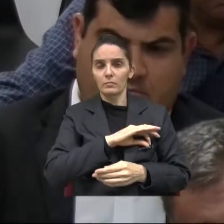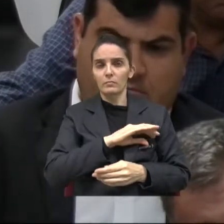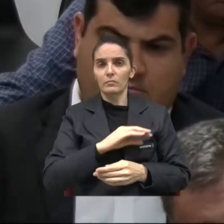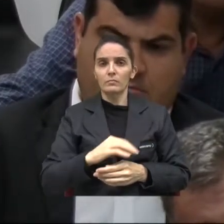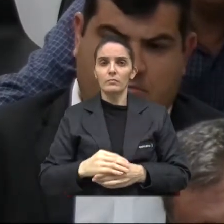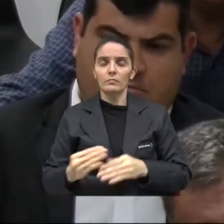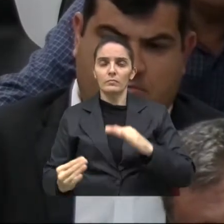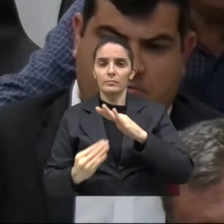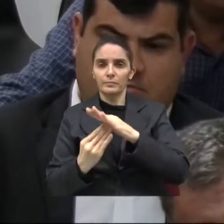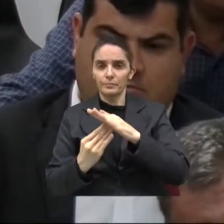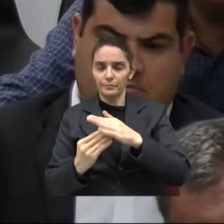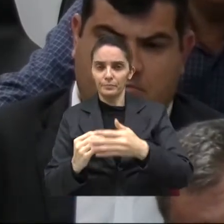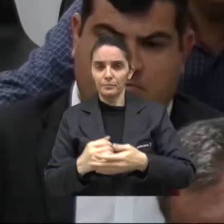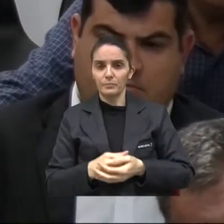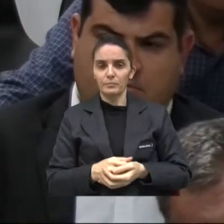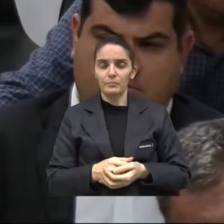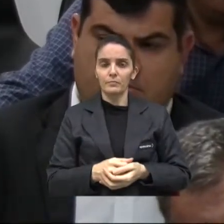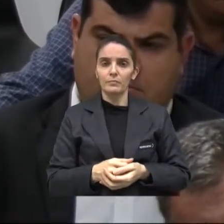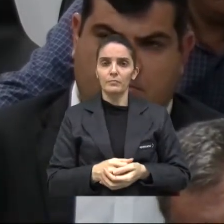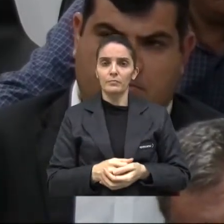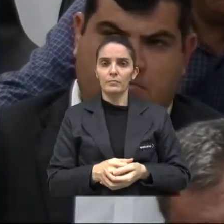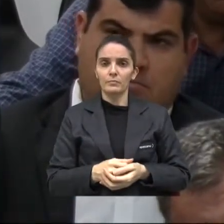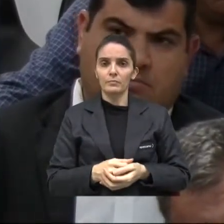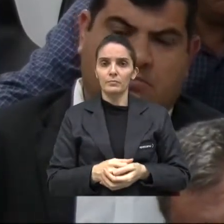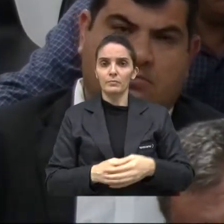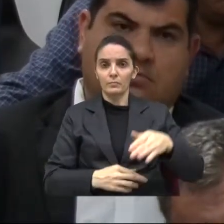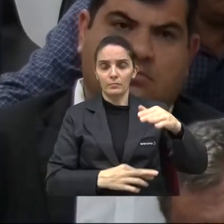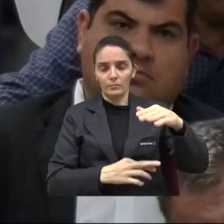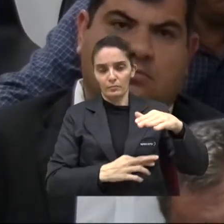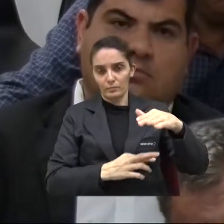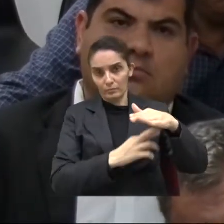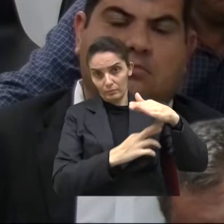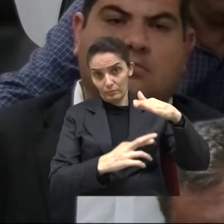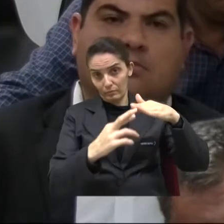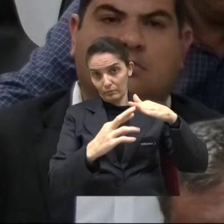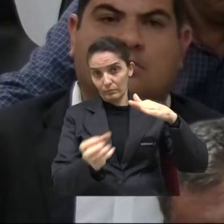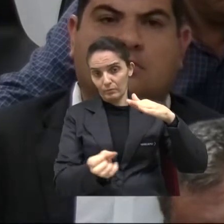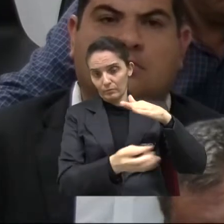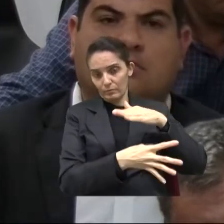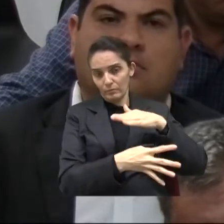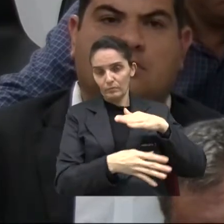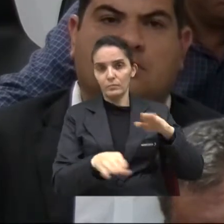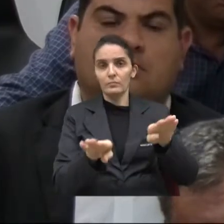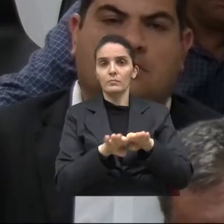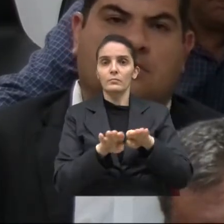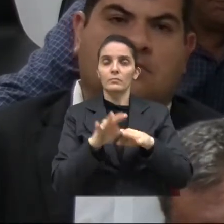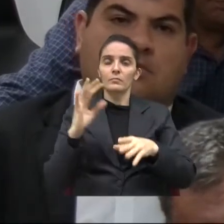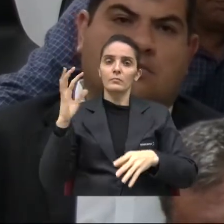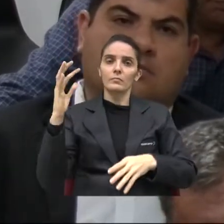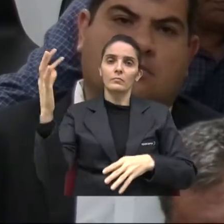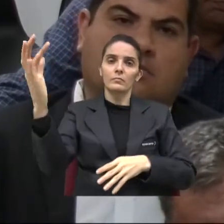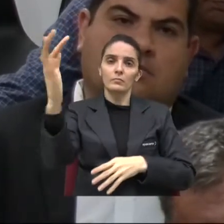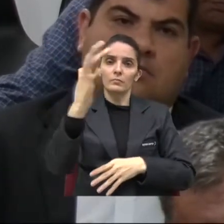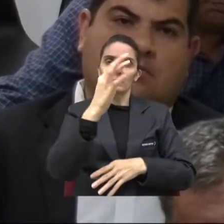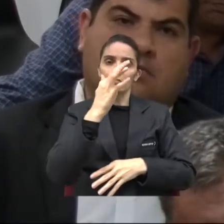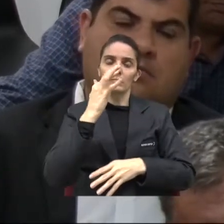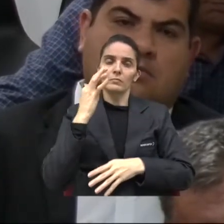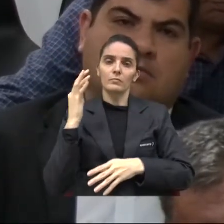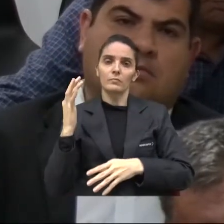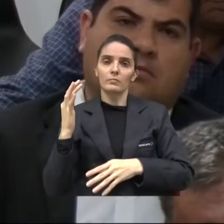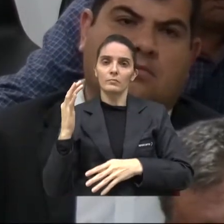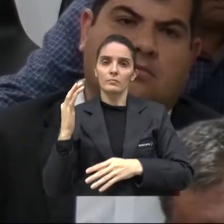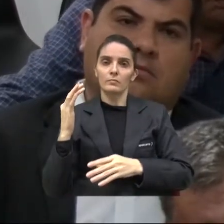nova possível rodoviária e um parque ecológico vertical